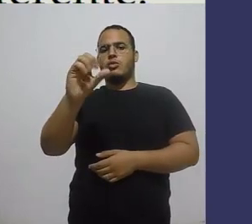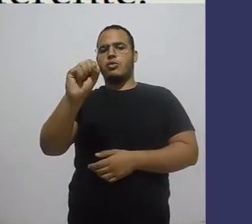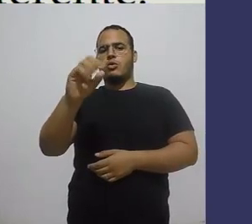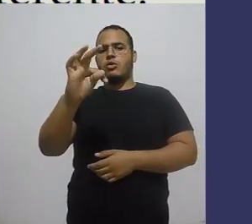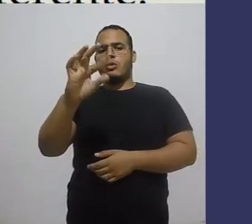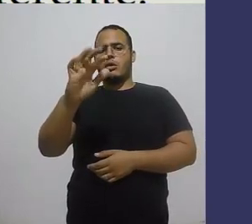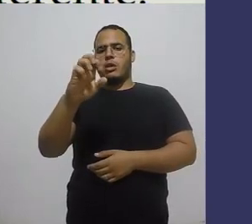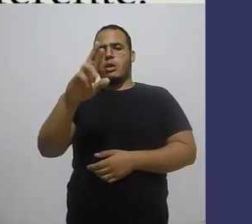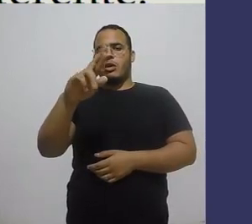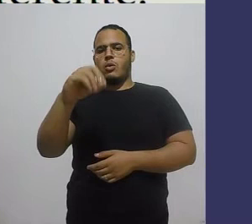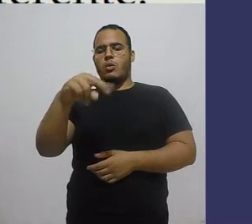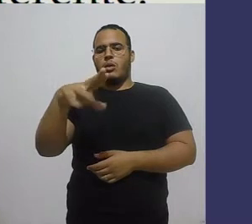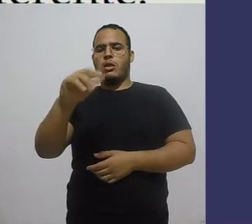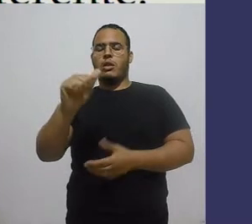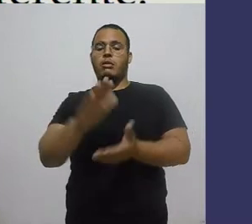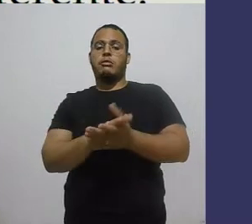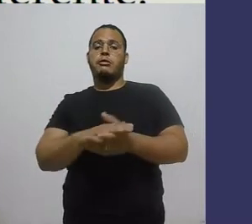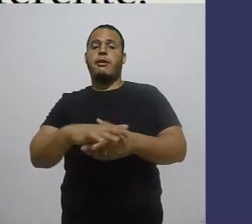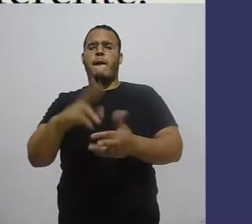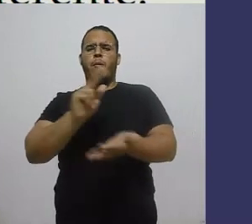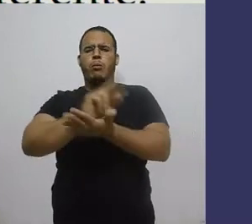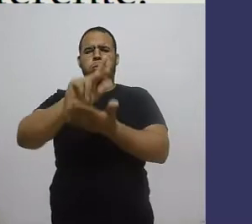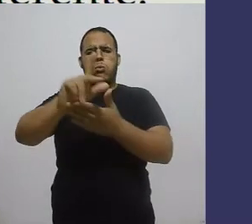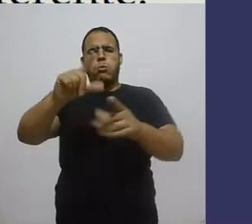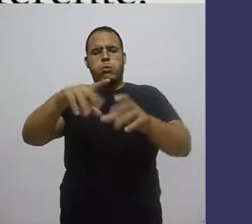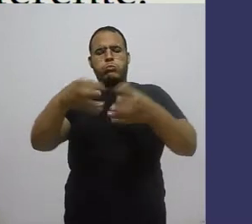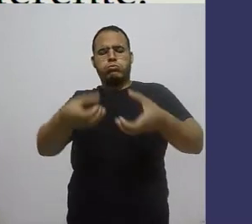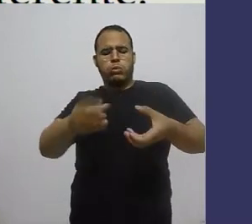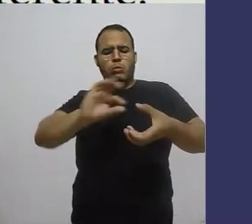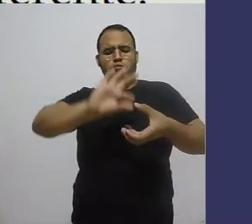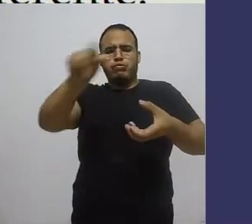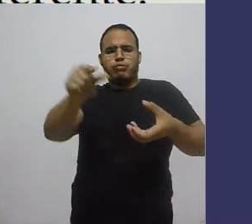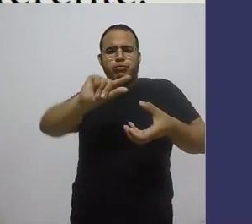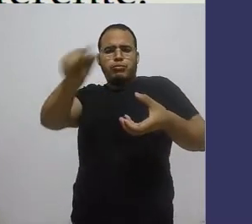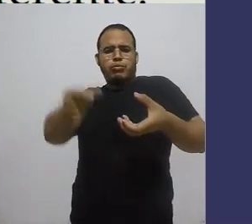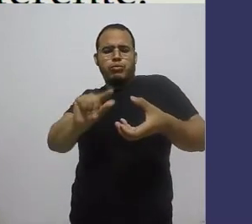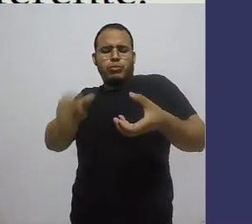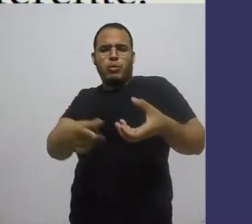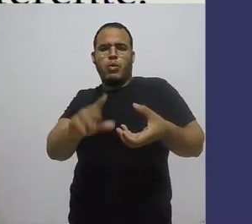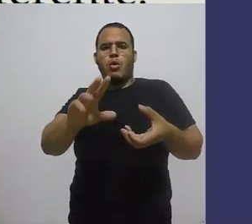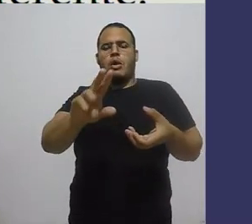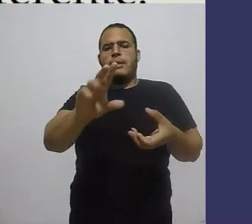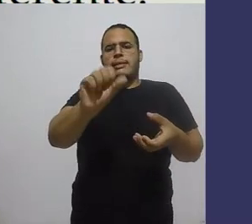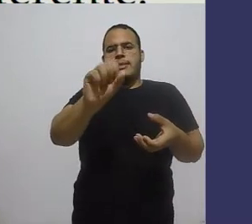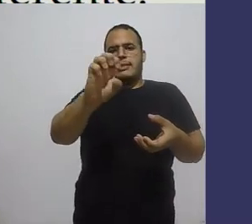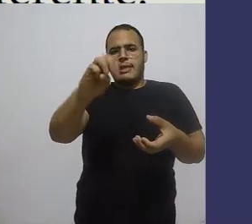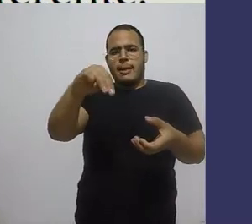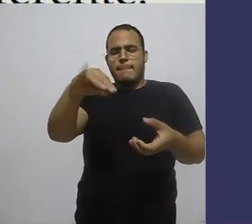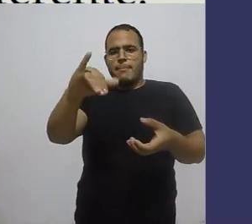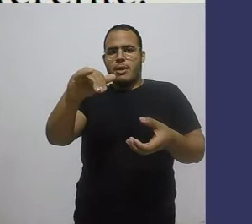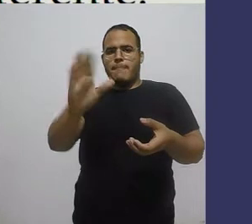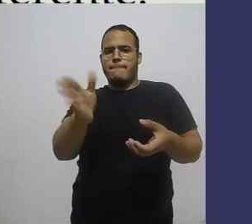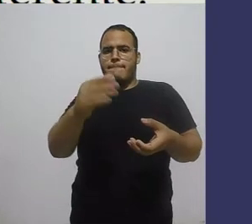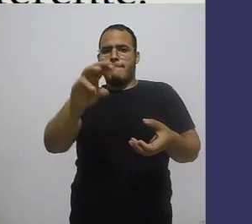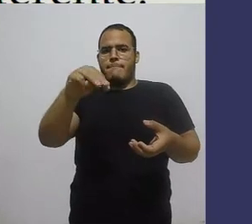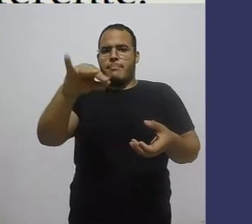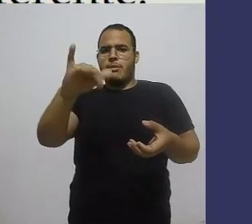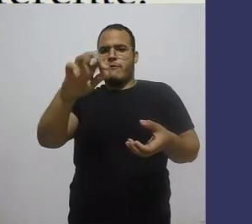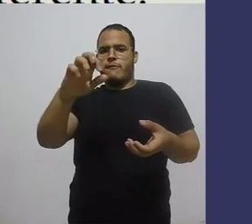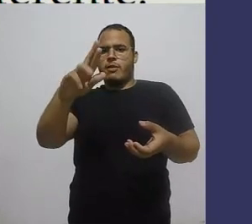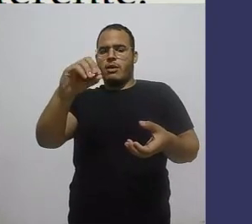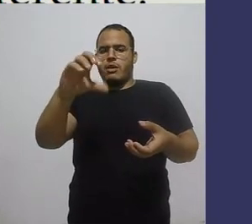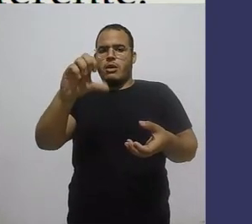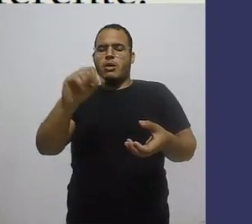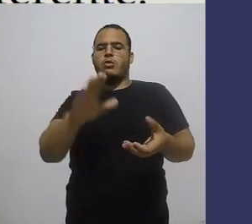vários tubos enrolados, chamados de tubos seminíferos. Então aí esses tubos seminíferos, né, enroladinhos, formam